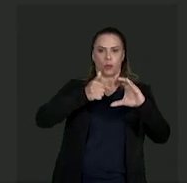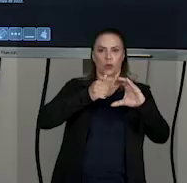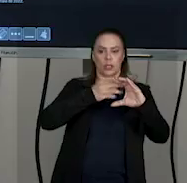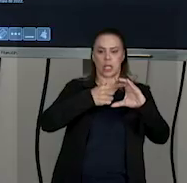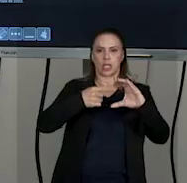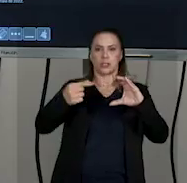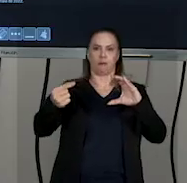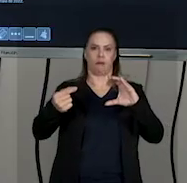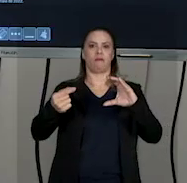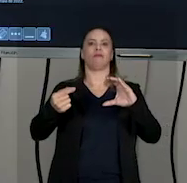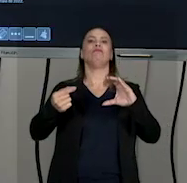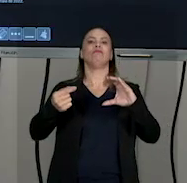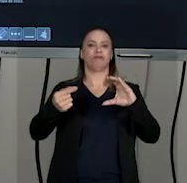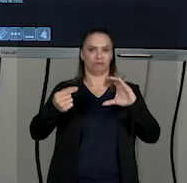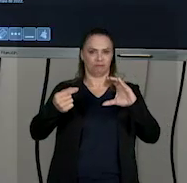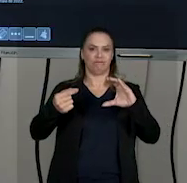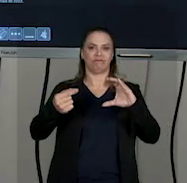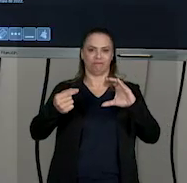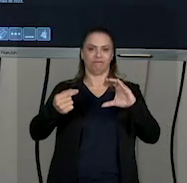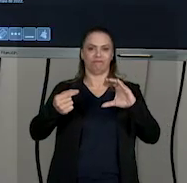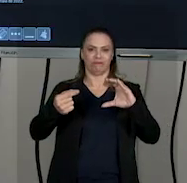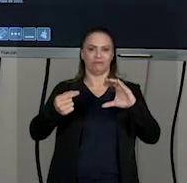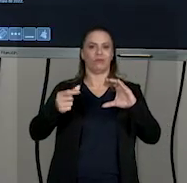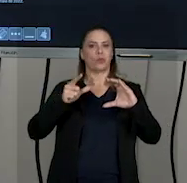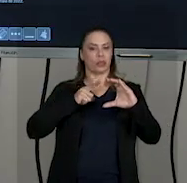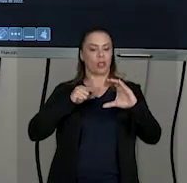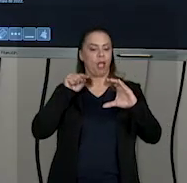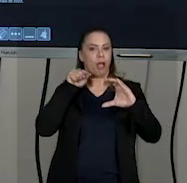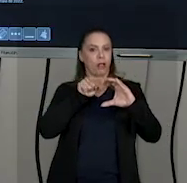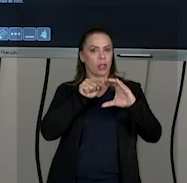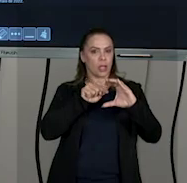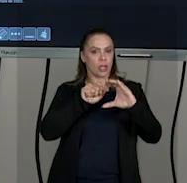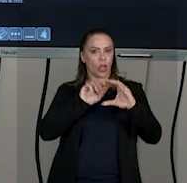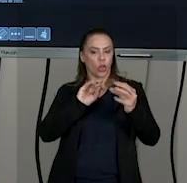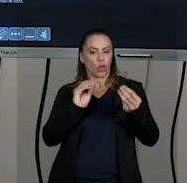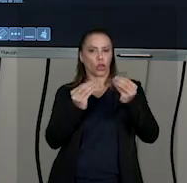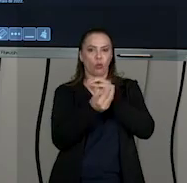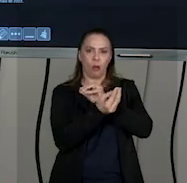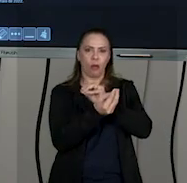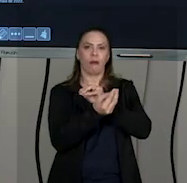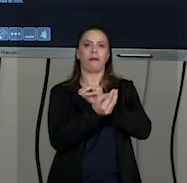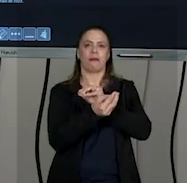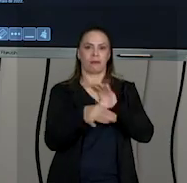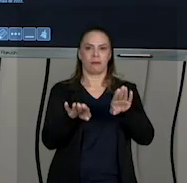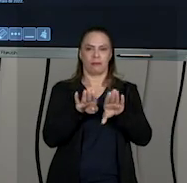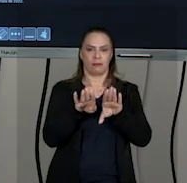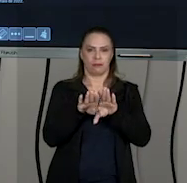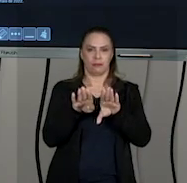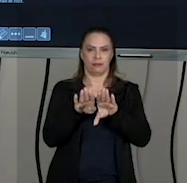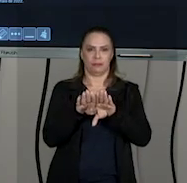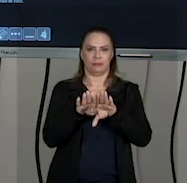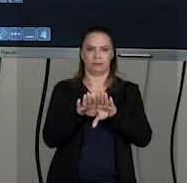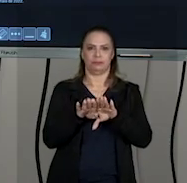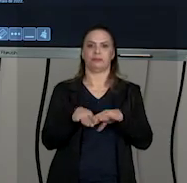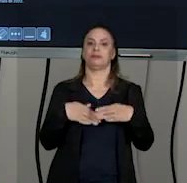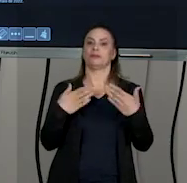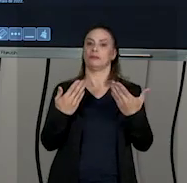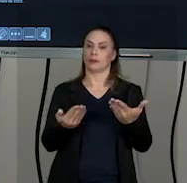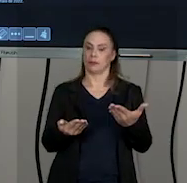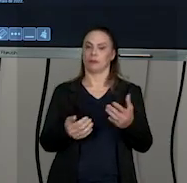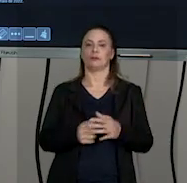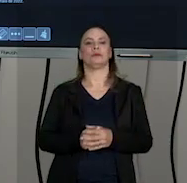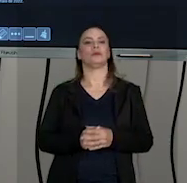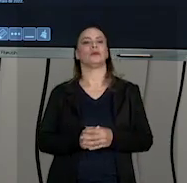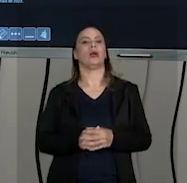Então, entrou oxigênio, saiu gás carbônico. Quando sai, pessoal, já não sai por meio